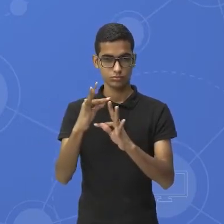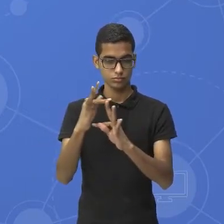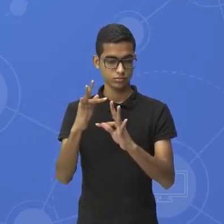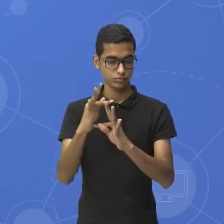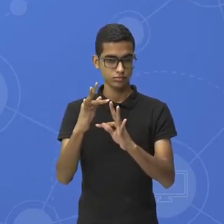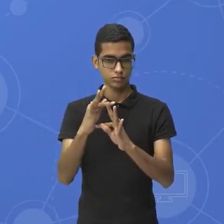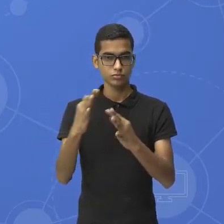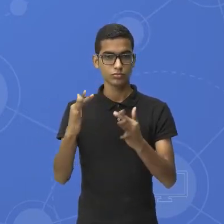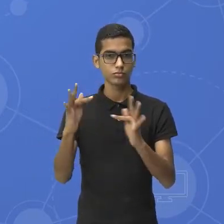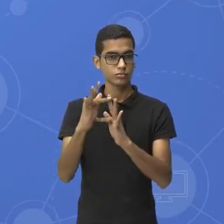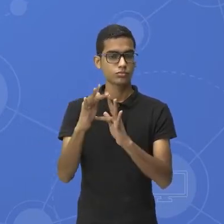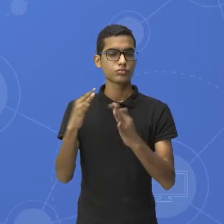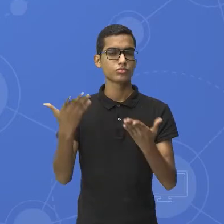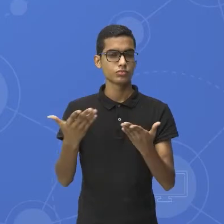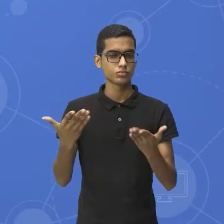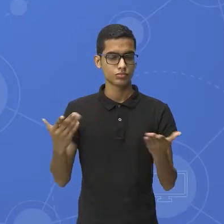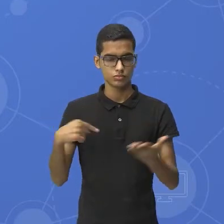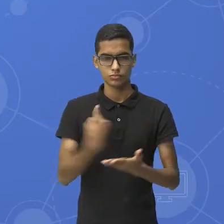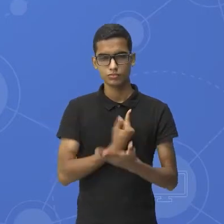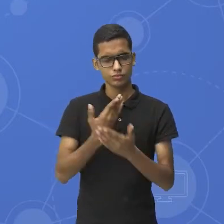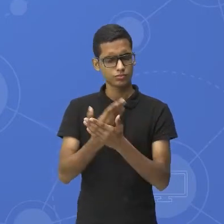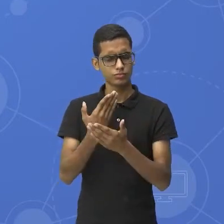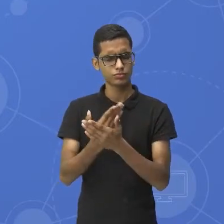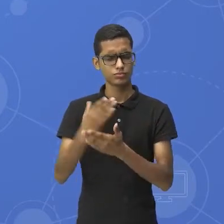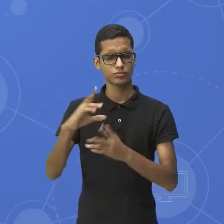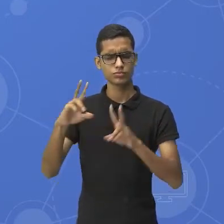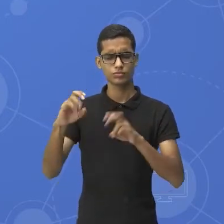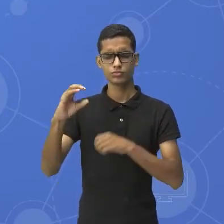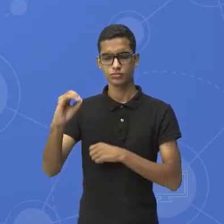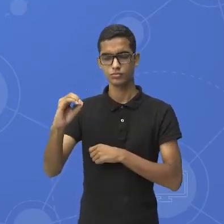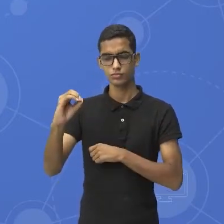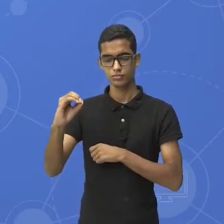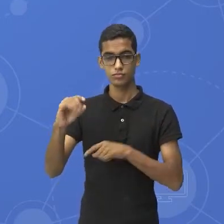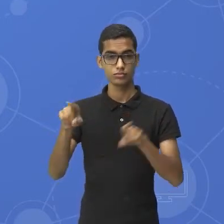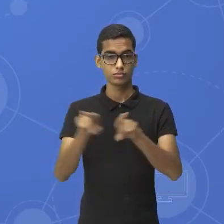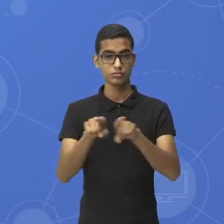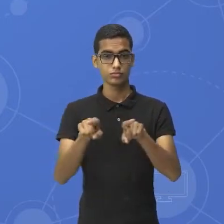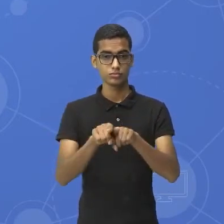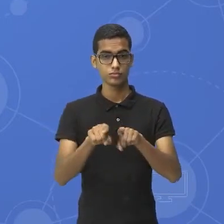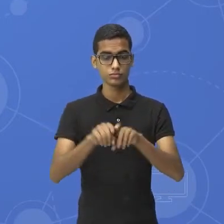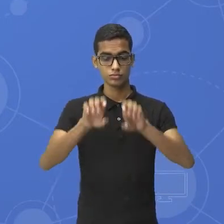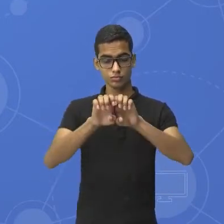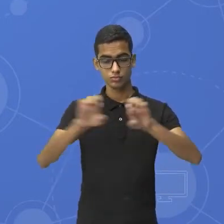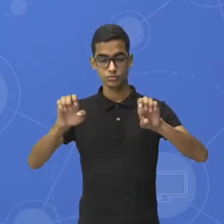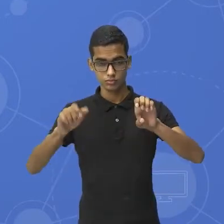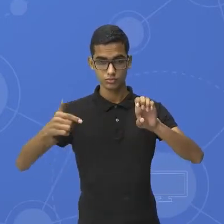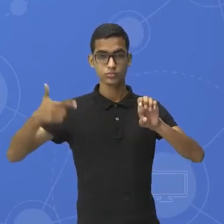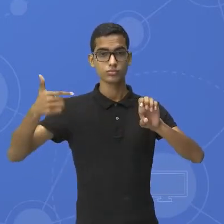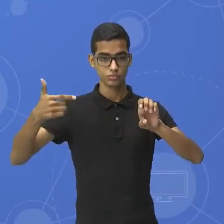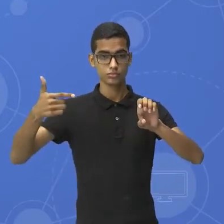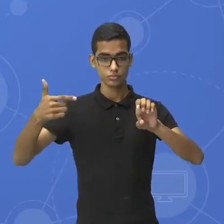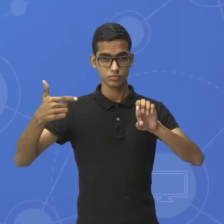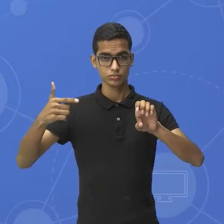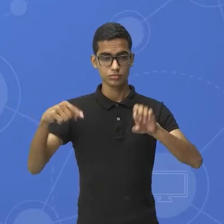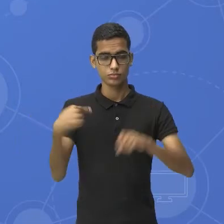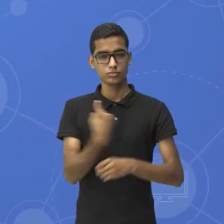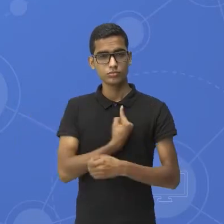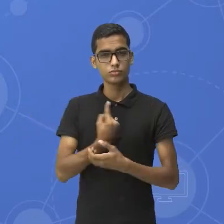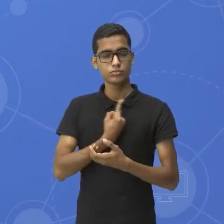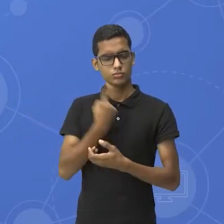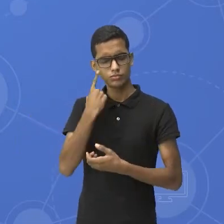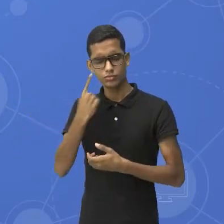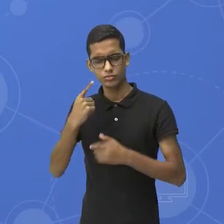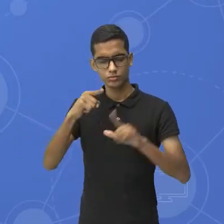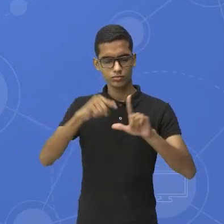dos zeros de uma equação do segundo grau ou de uma função do segundo grau, tá bom? Para a gente ver como que o